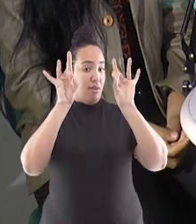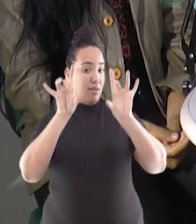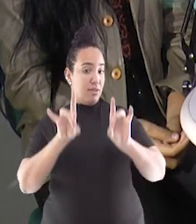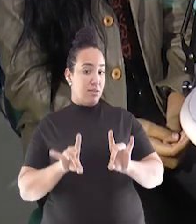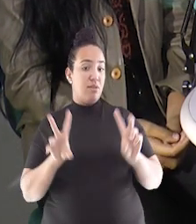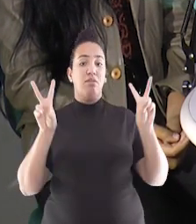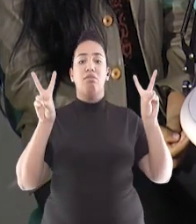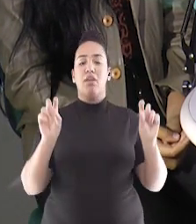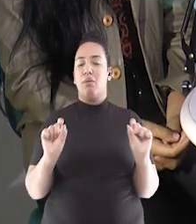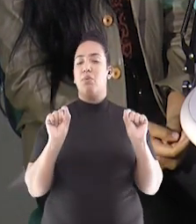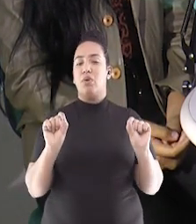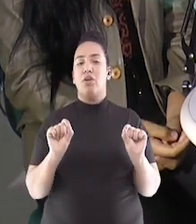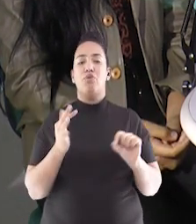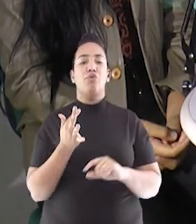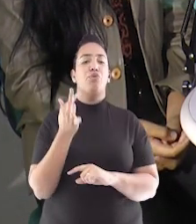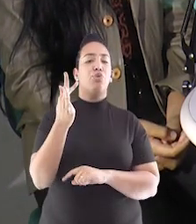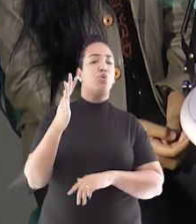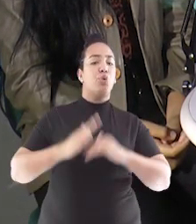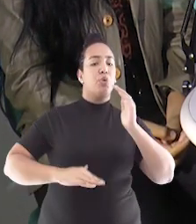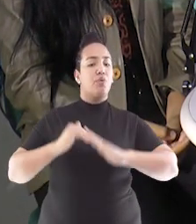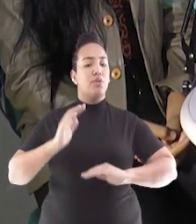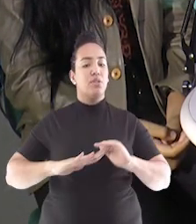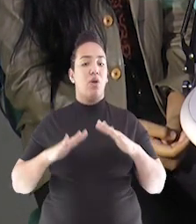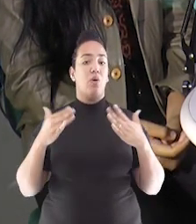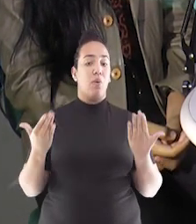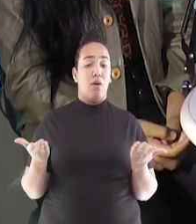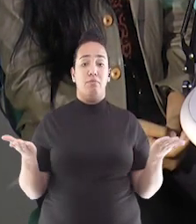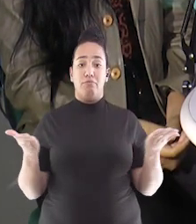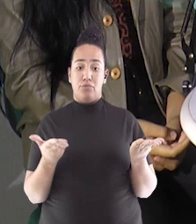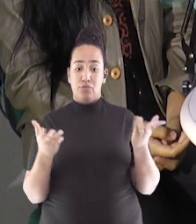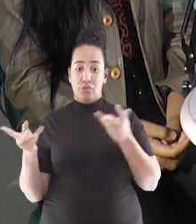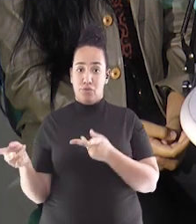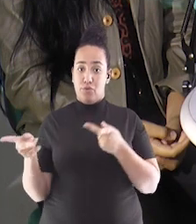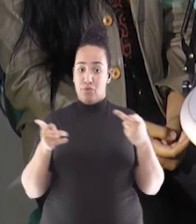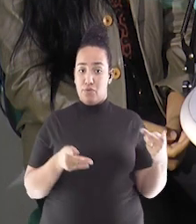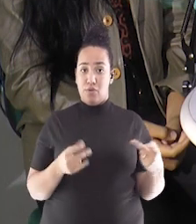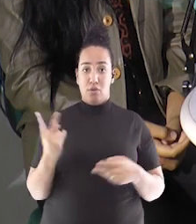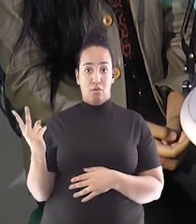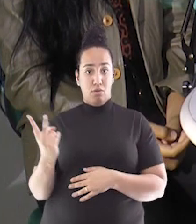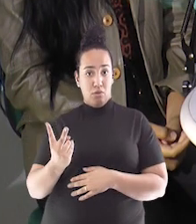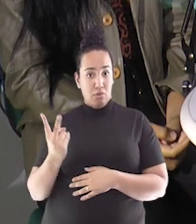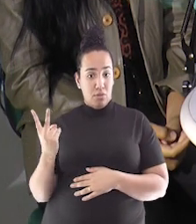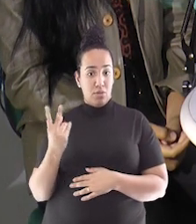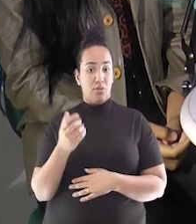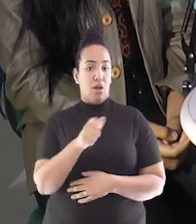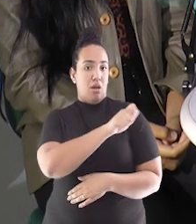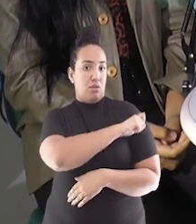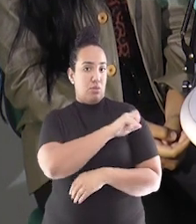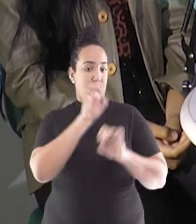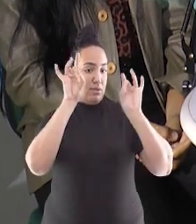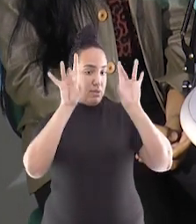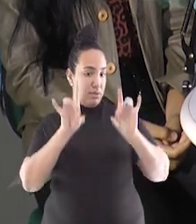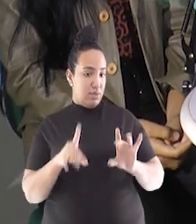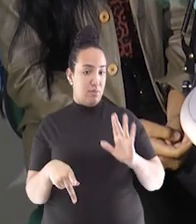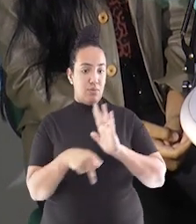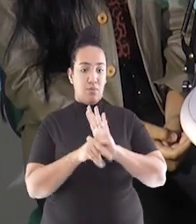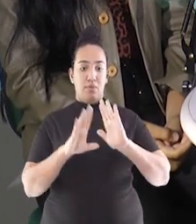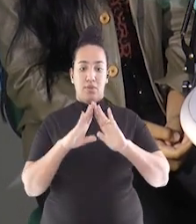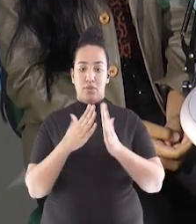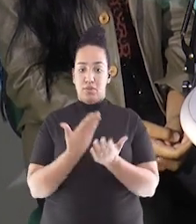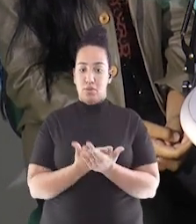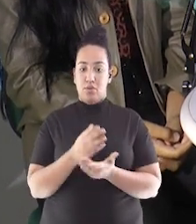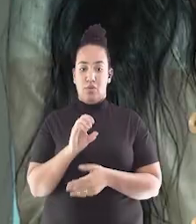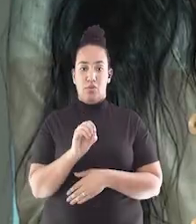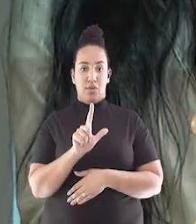vai ter o tema O que você quer ser no futuro. Para isso, a gente conta com a presença de 2 estudantes muito especiais aqui da MF